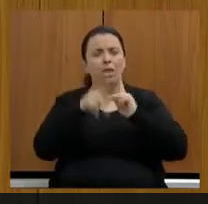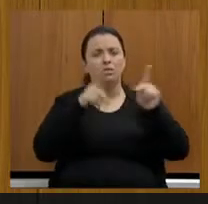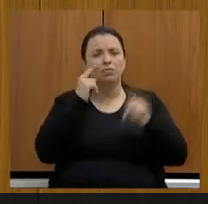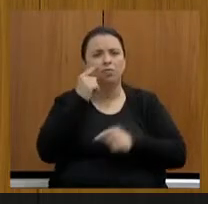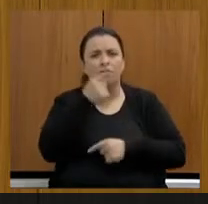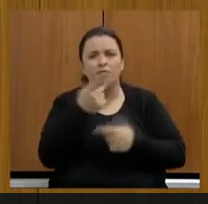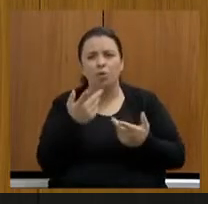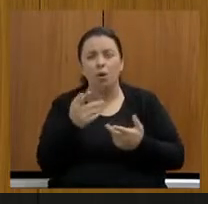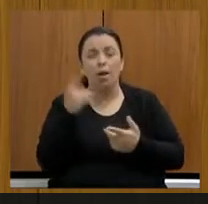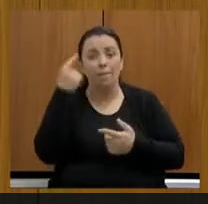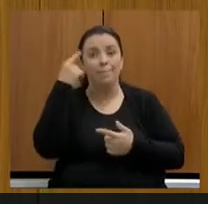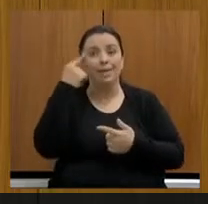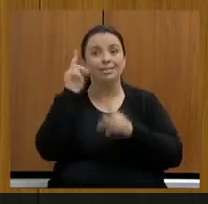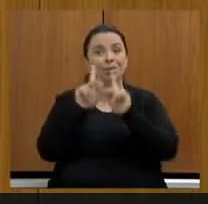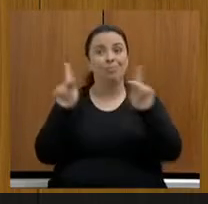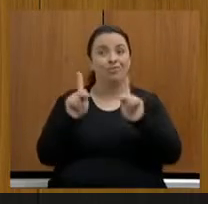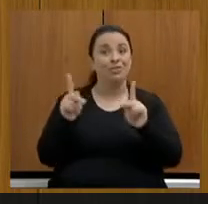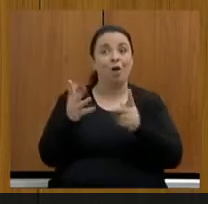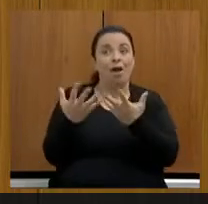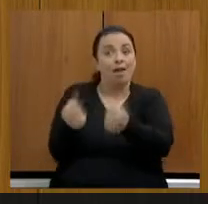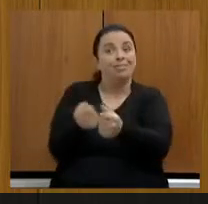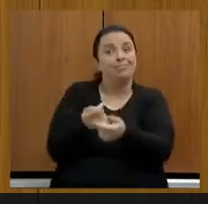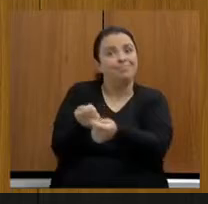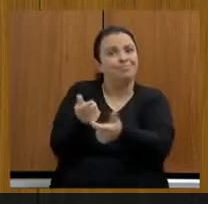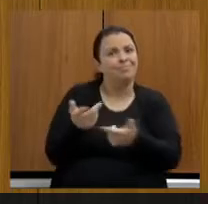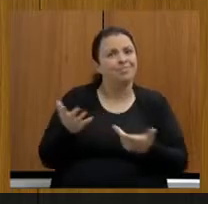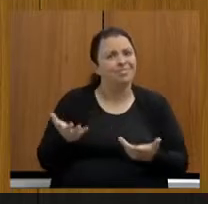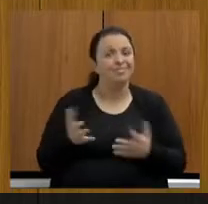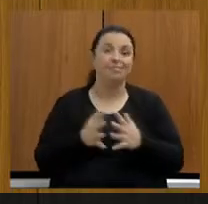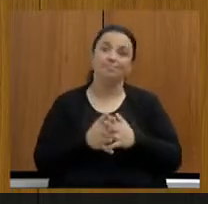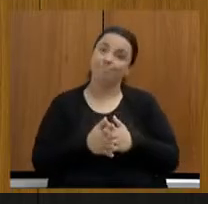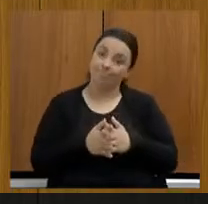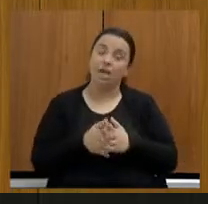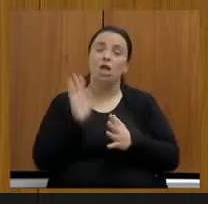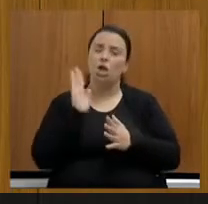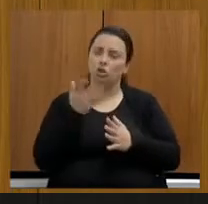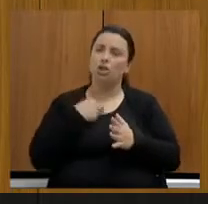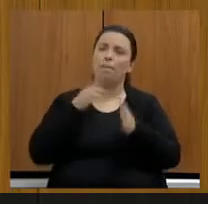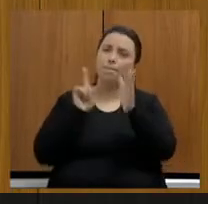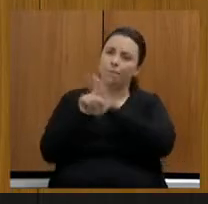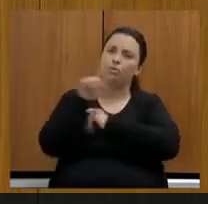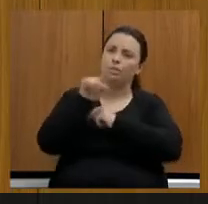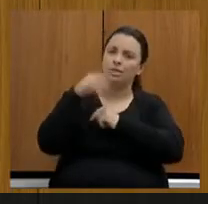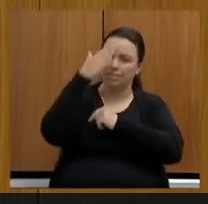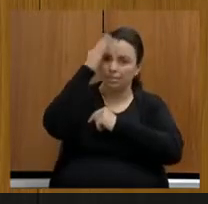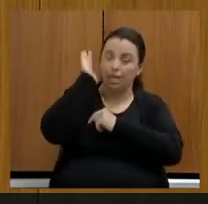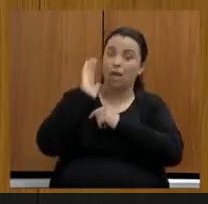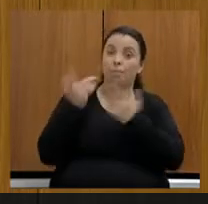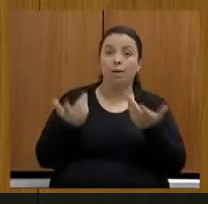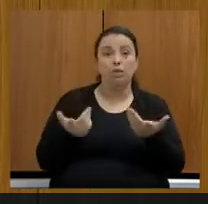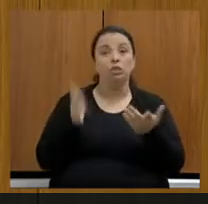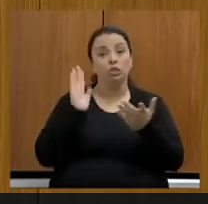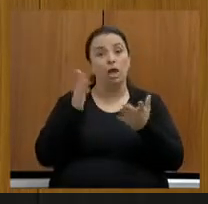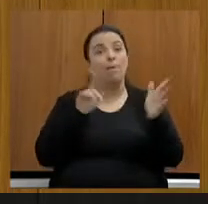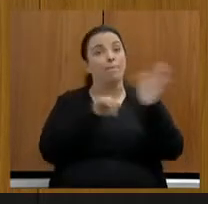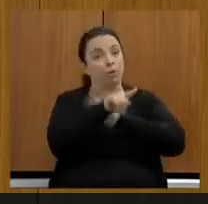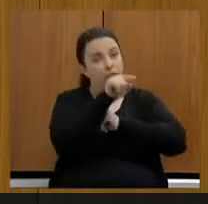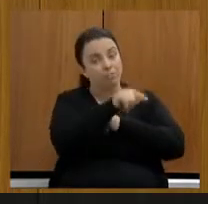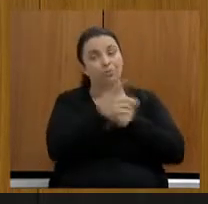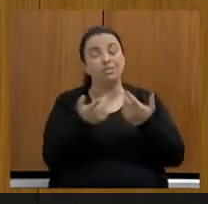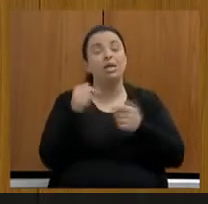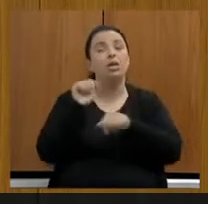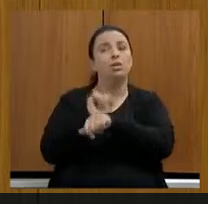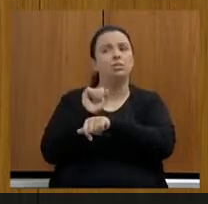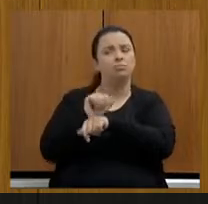durante destino remoto por isso eu fiz essa pergunta já fiz ao Governador e aguardo a resposta do governador para